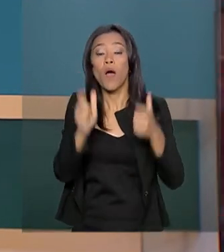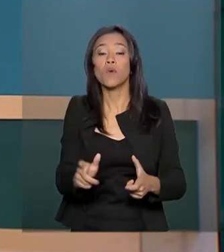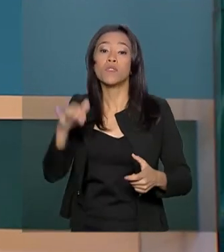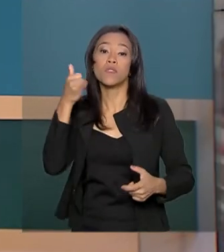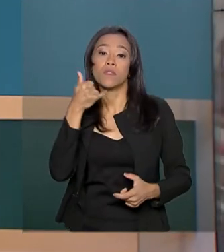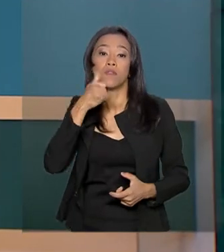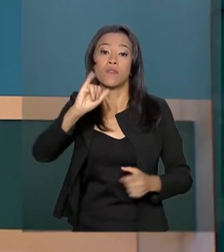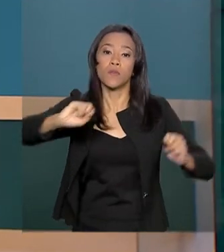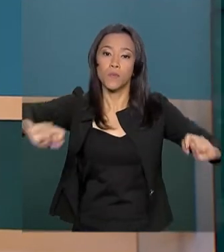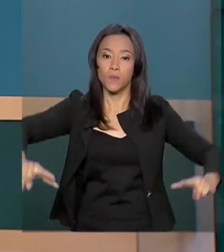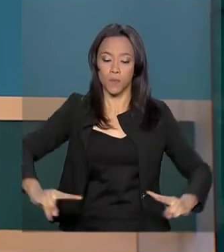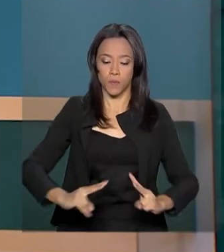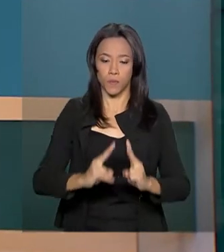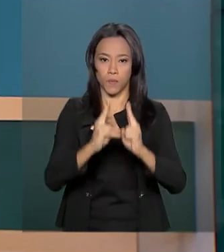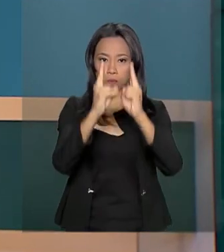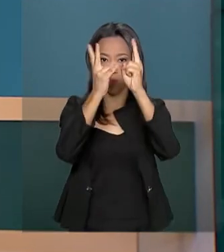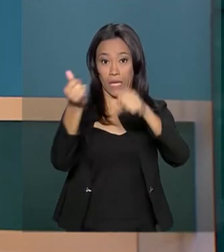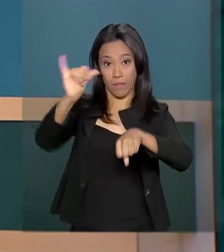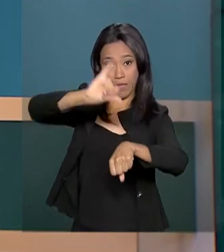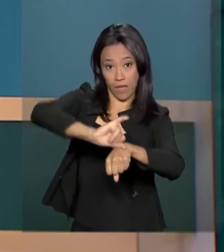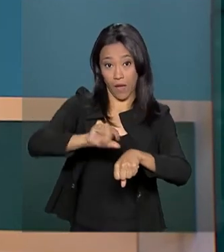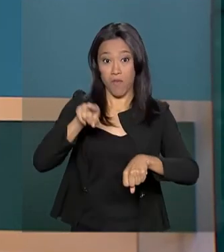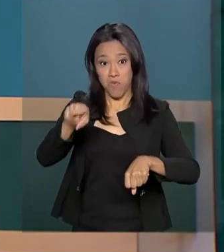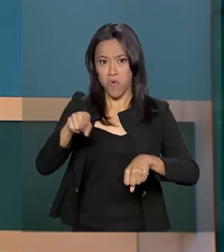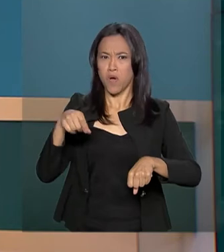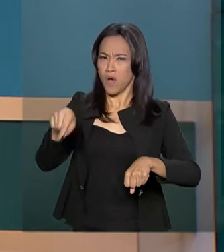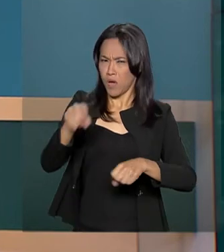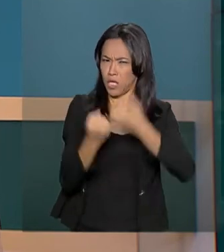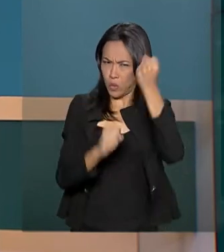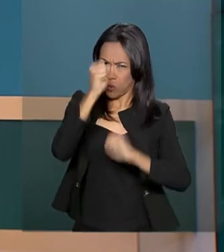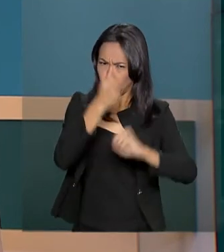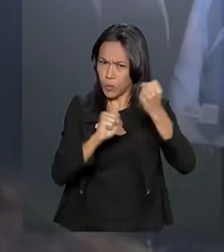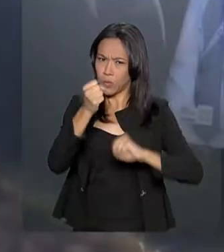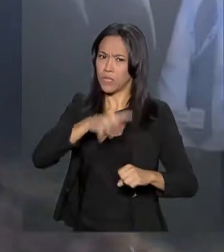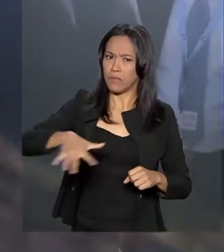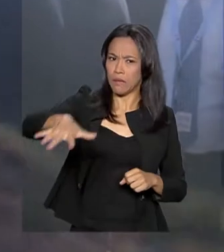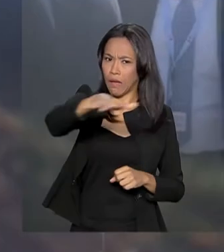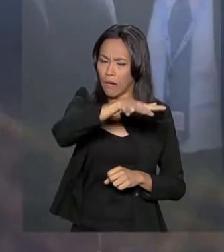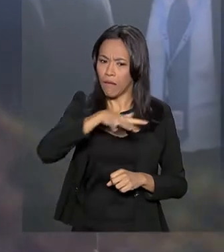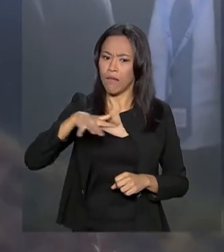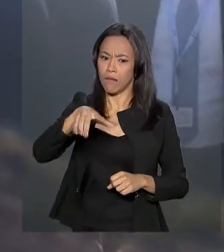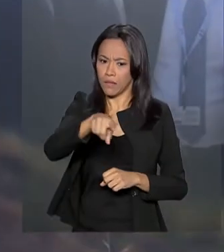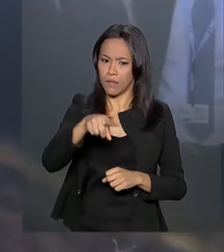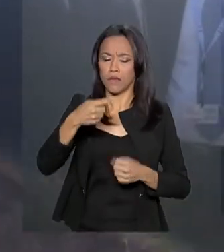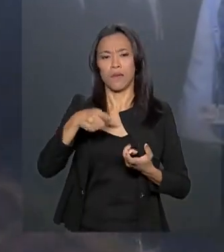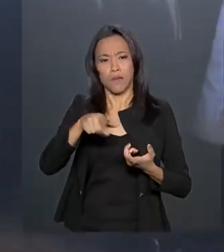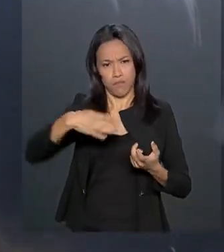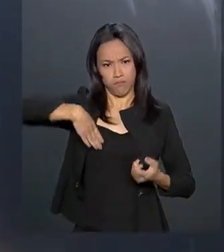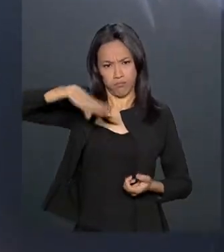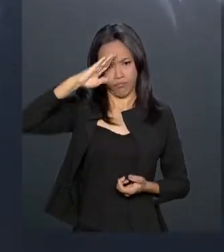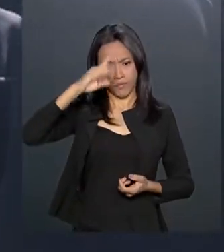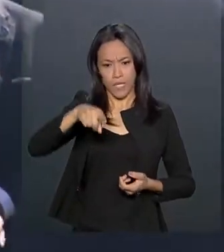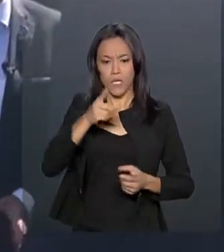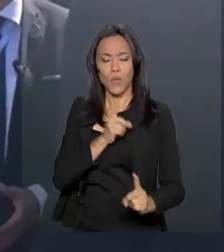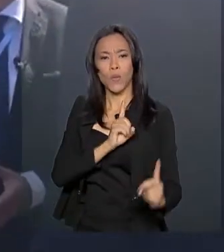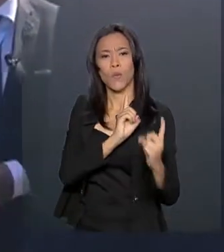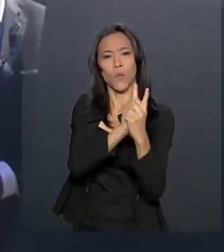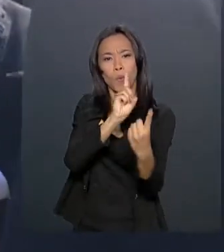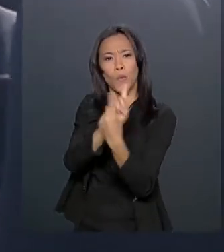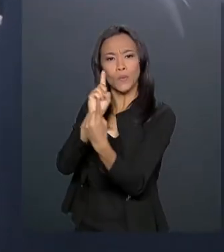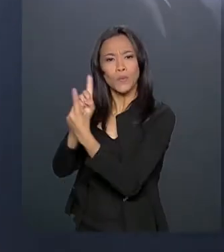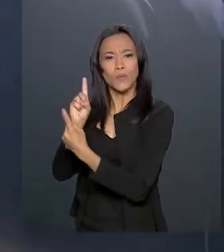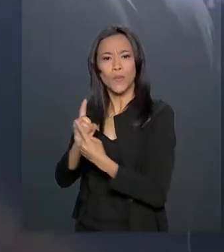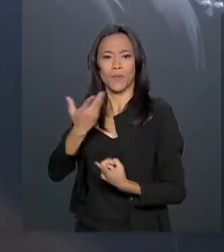organizada por indústrias aeronáuticas e espaciais francesas. O ministro reencontrou outros astronautas e antigos amigos da